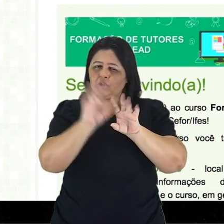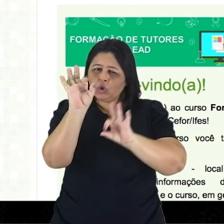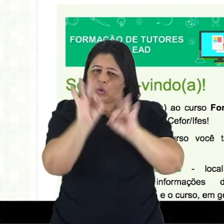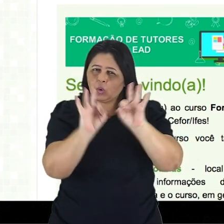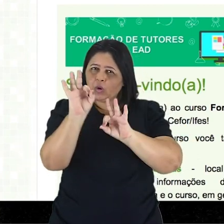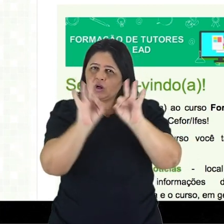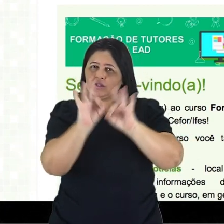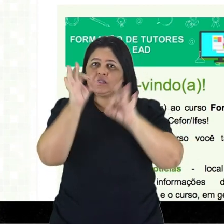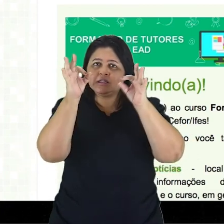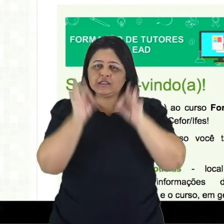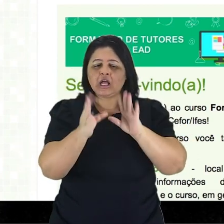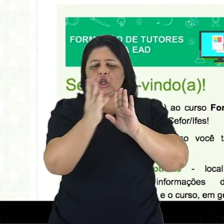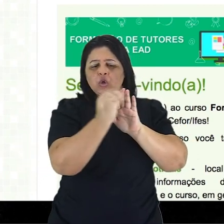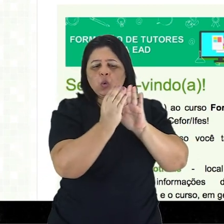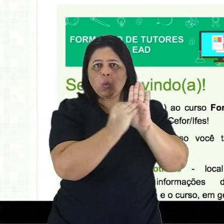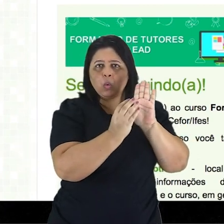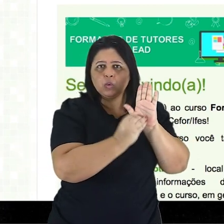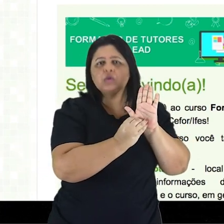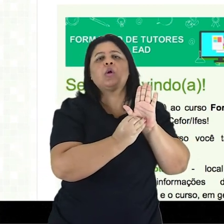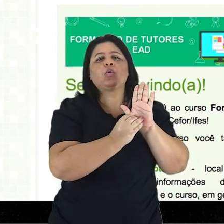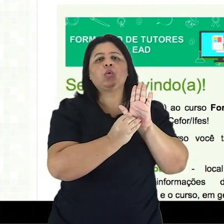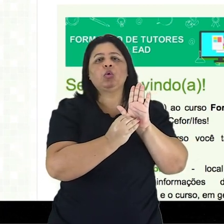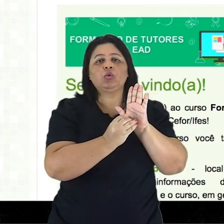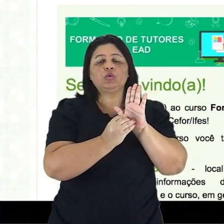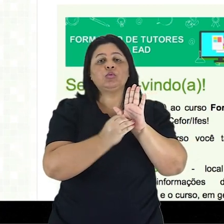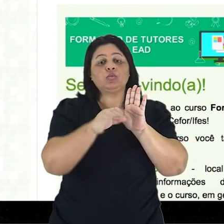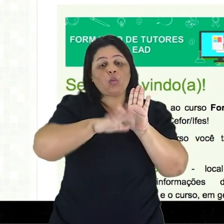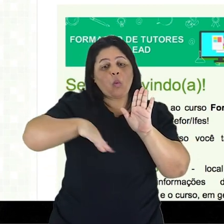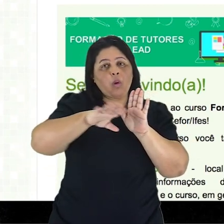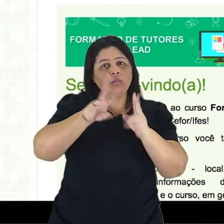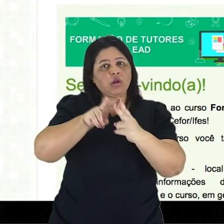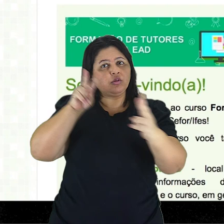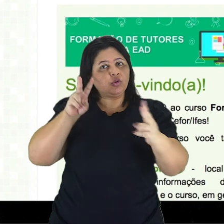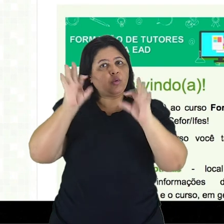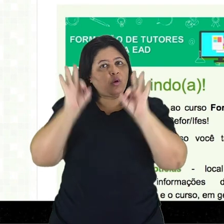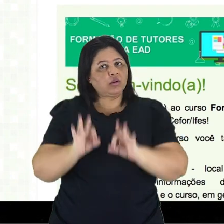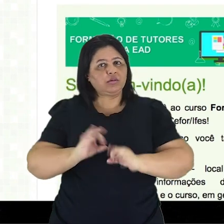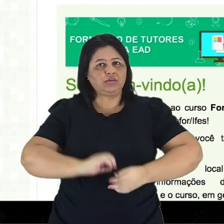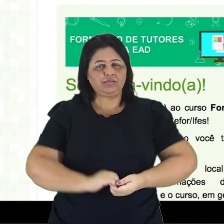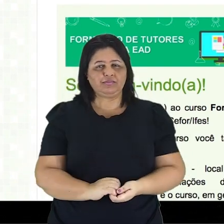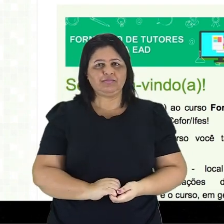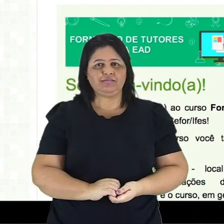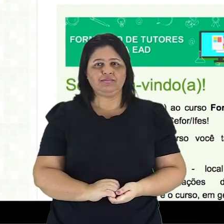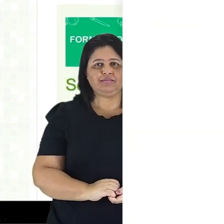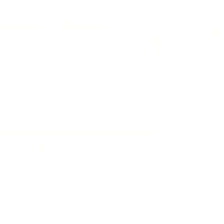devidos cuidados no momento de colocar o seu conteúdo no ambiente virtual.